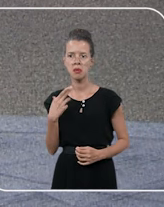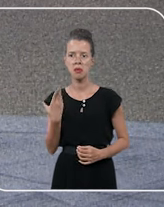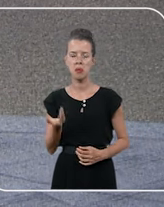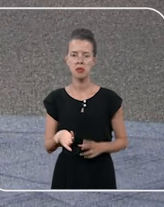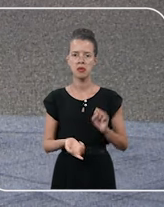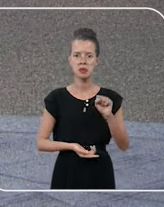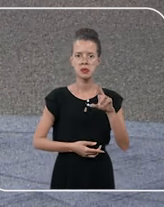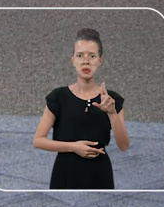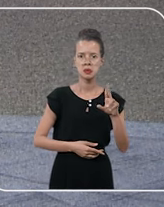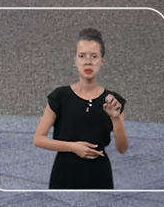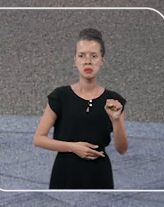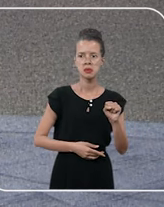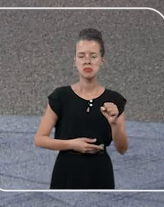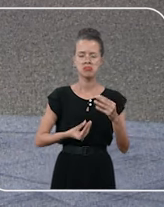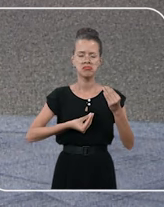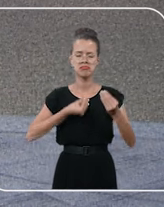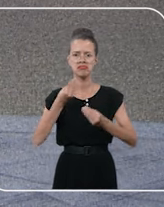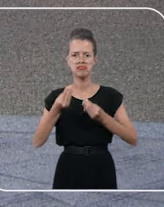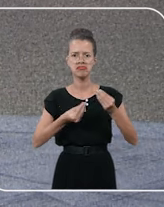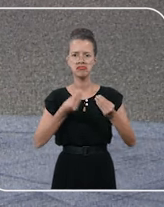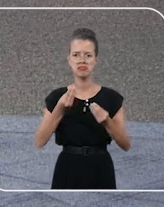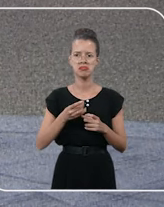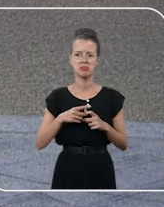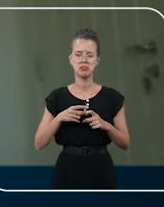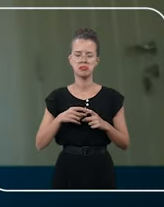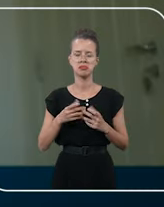hospital particular, o médico, enfim?